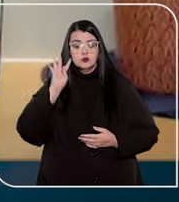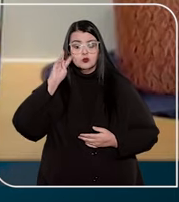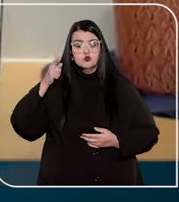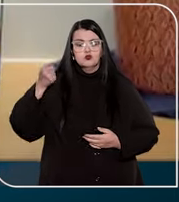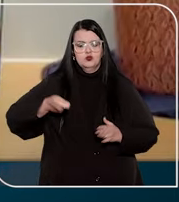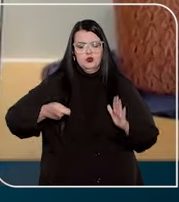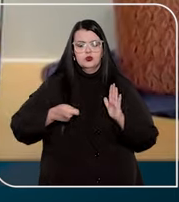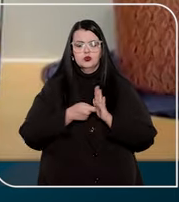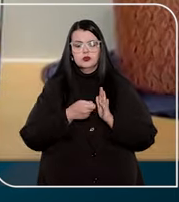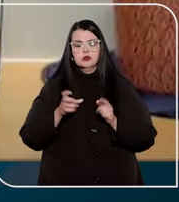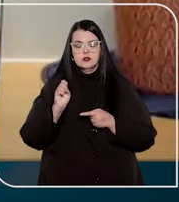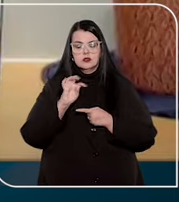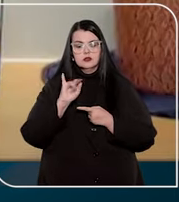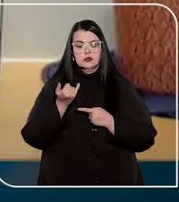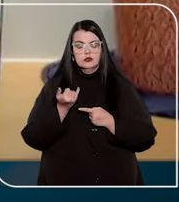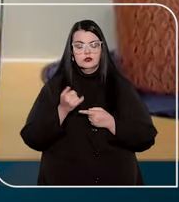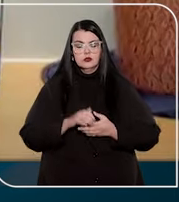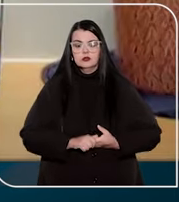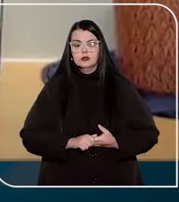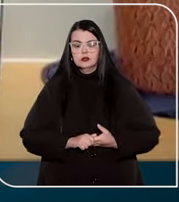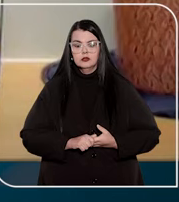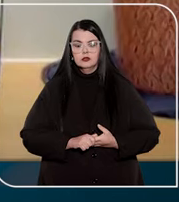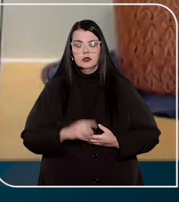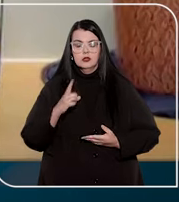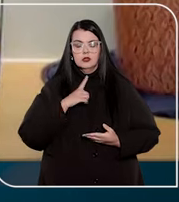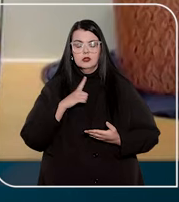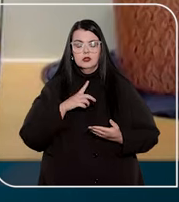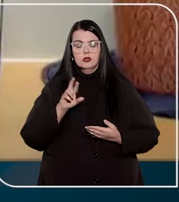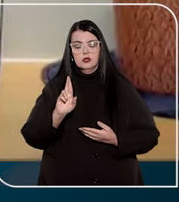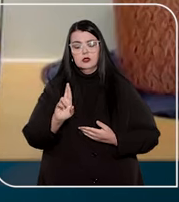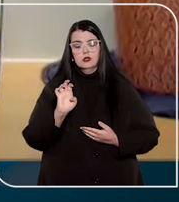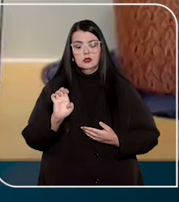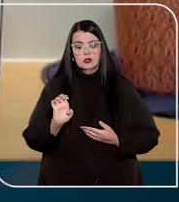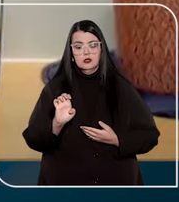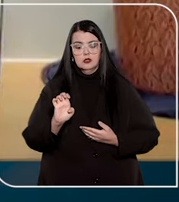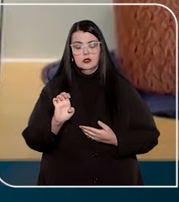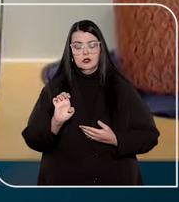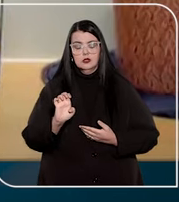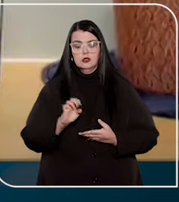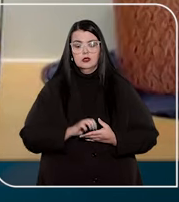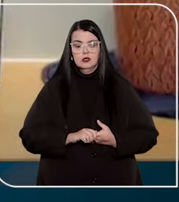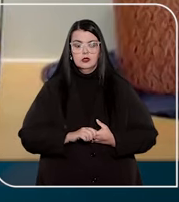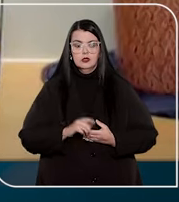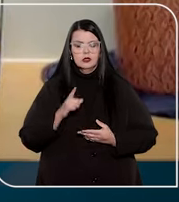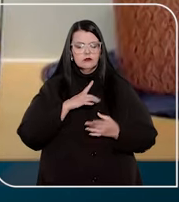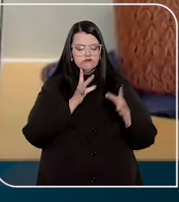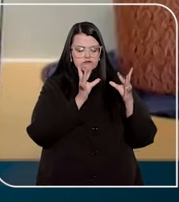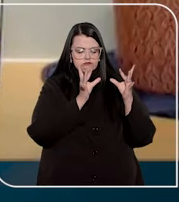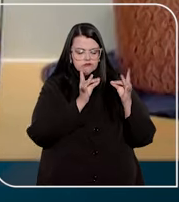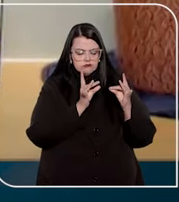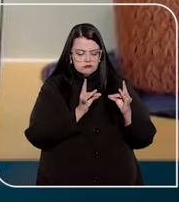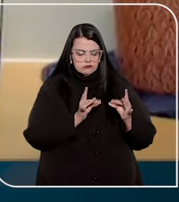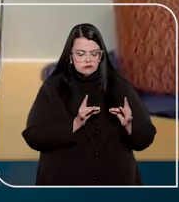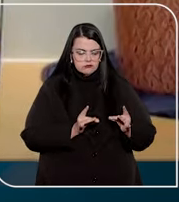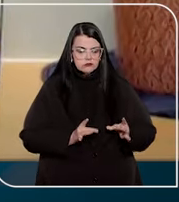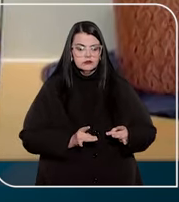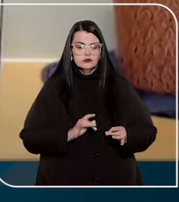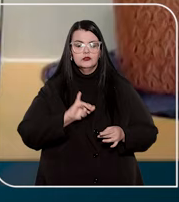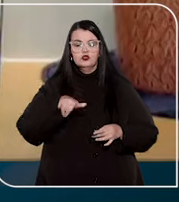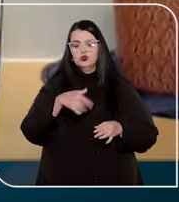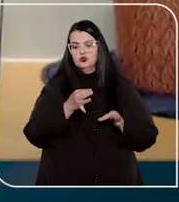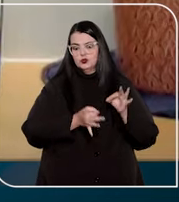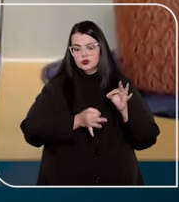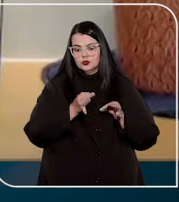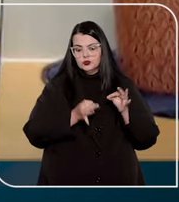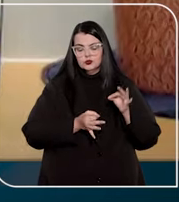pelo STJ, é cabível o recurso extraordinário. Só que temos uma especificidade no ordenamento jurídico, no